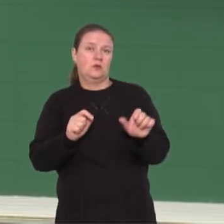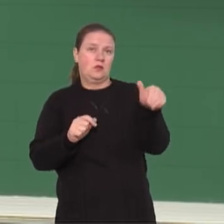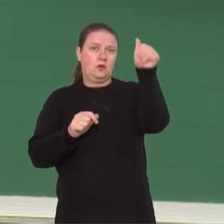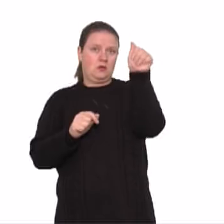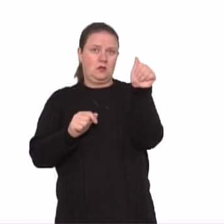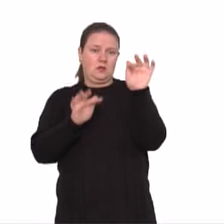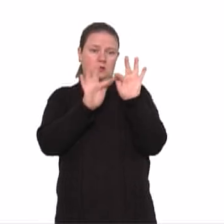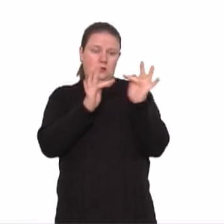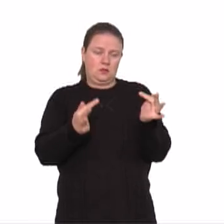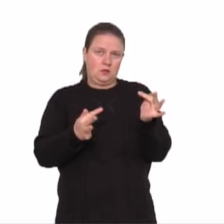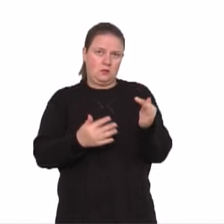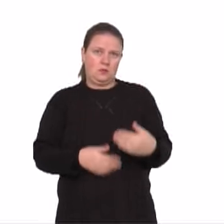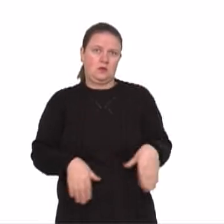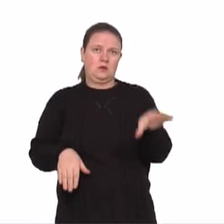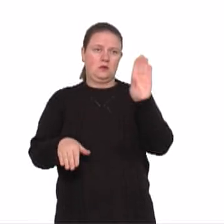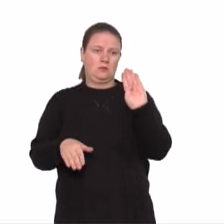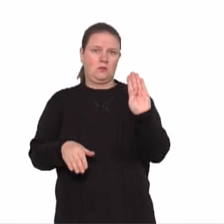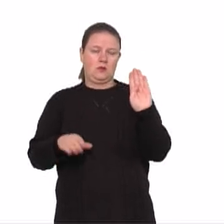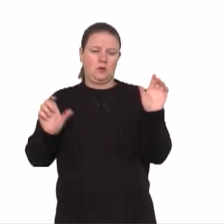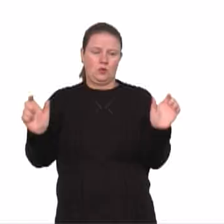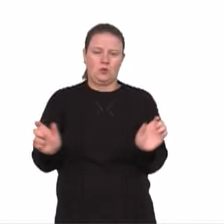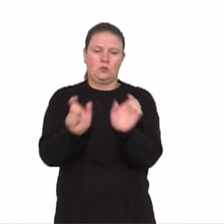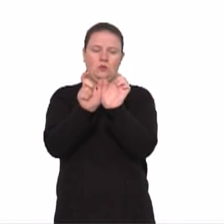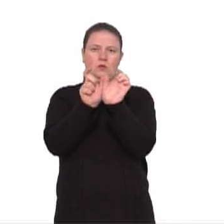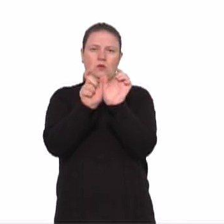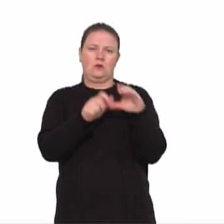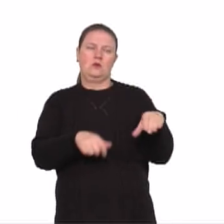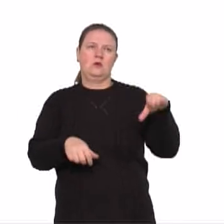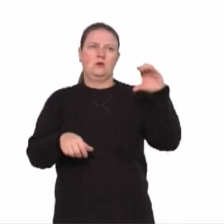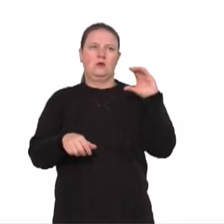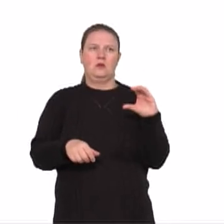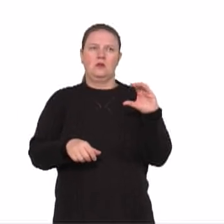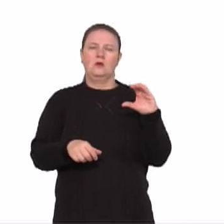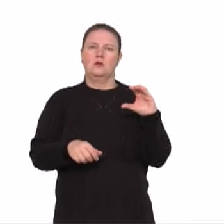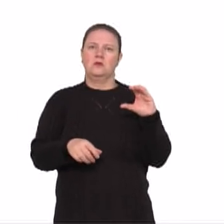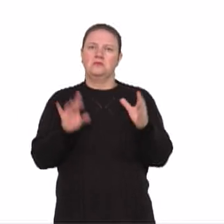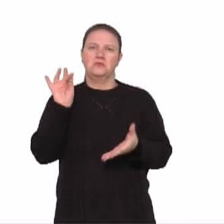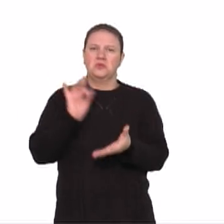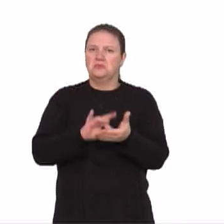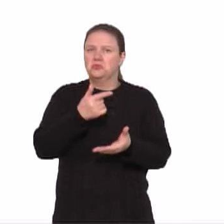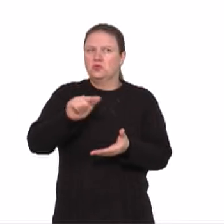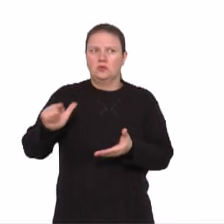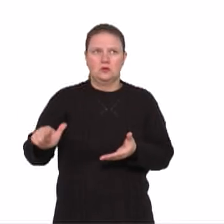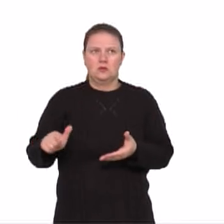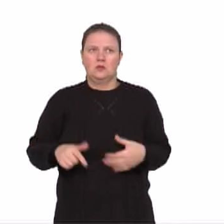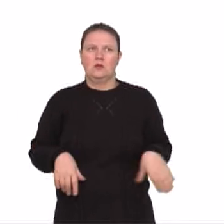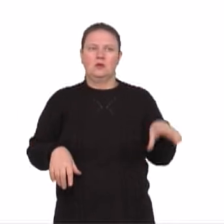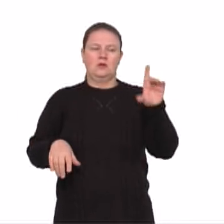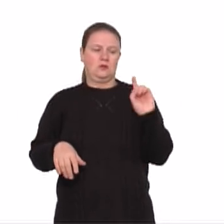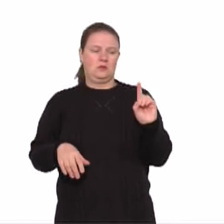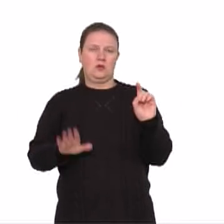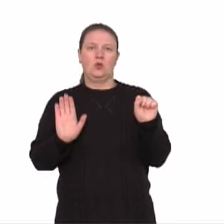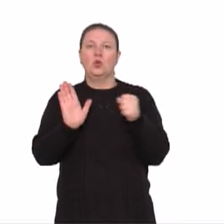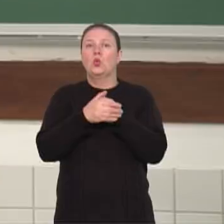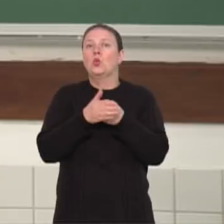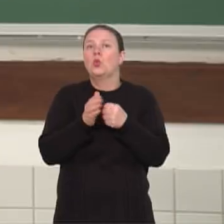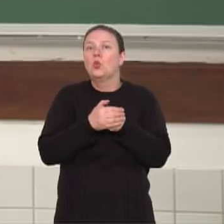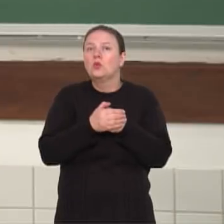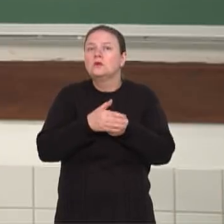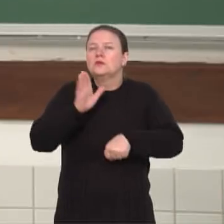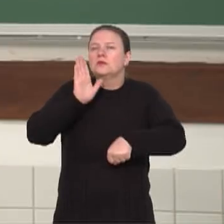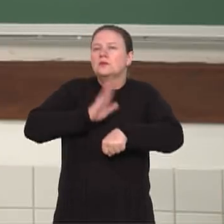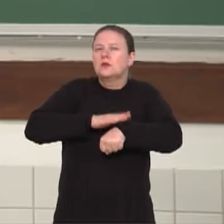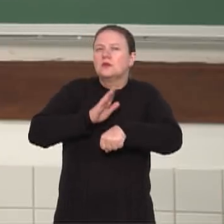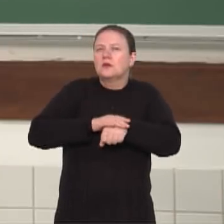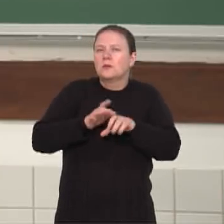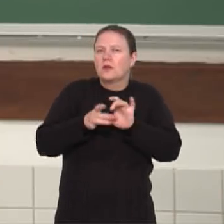A, simples. B, composto. C, indeterminado. Ou D, oculto. Um tempinho